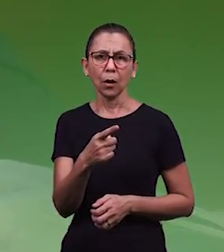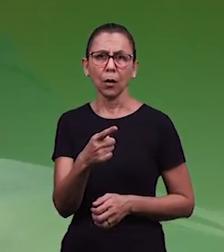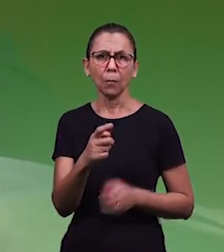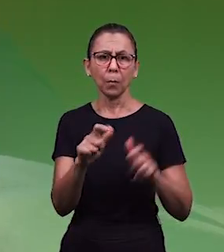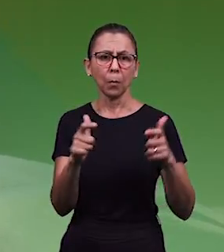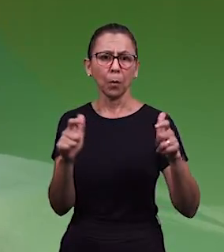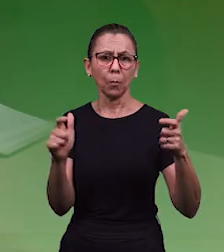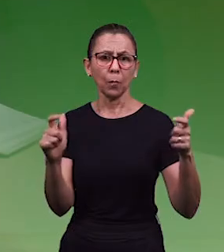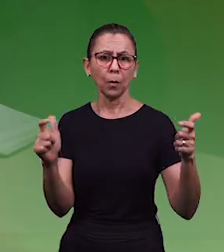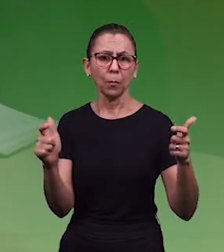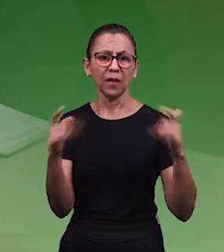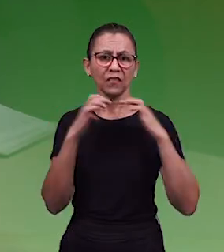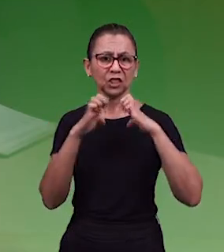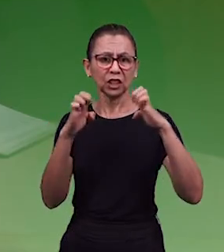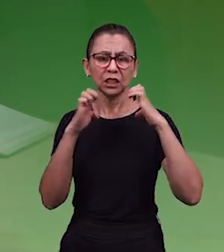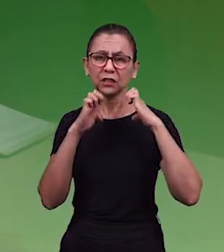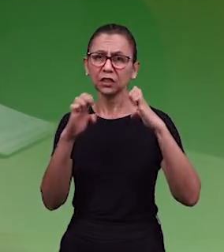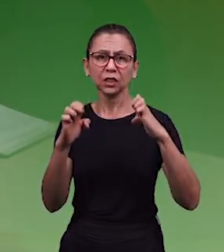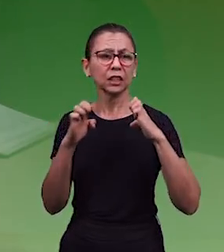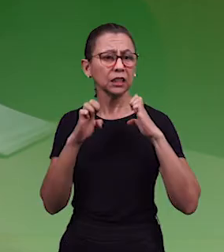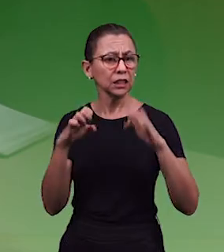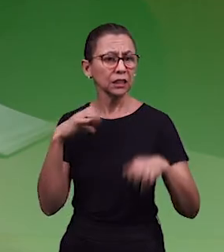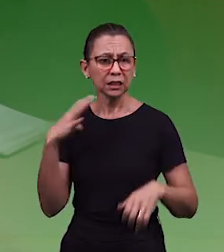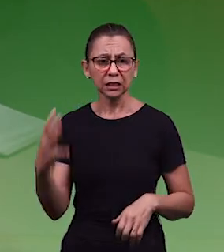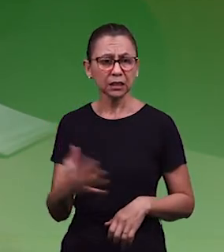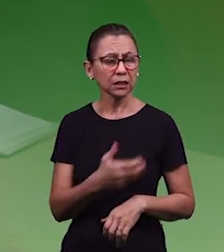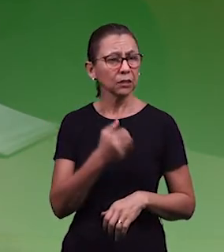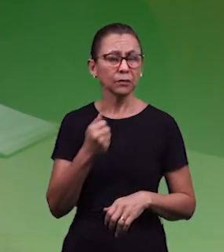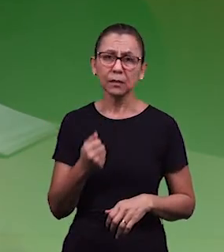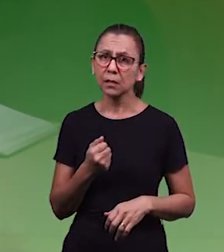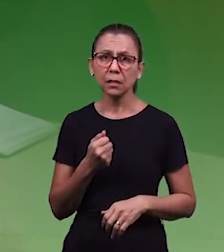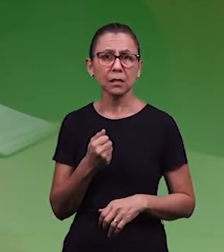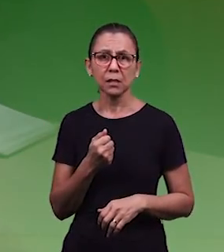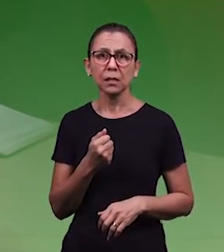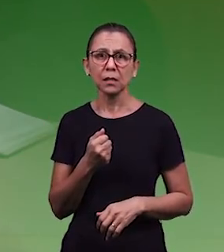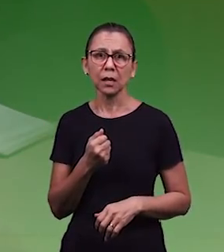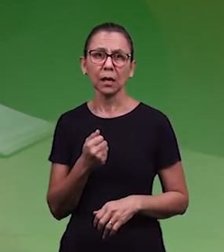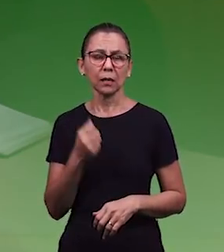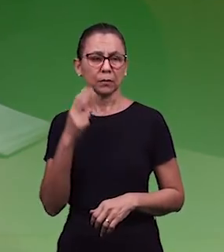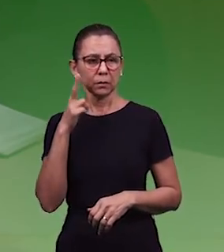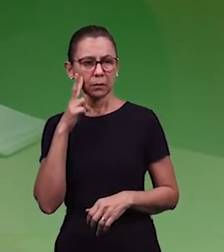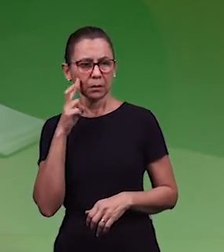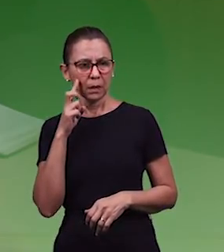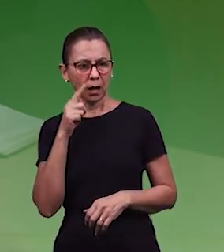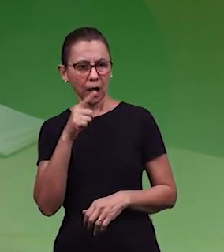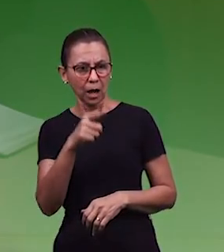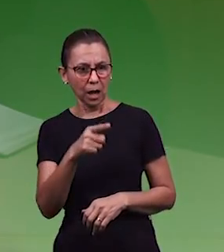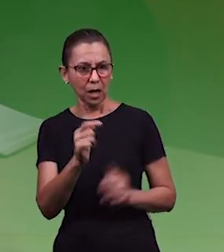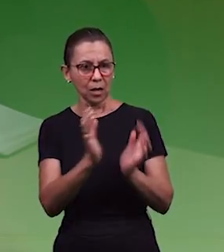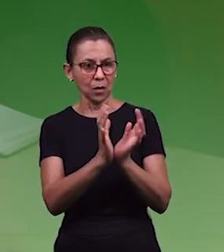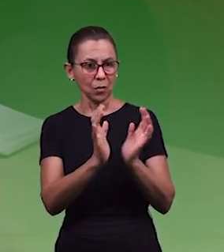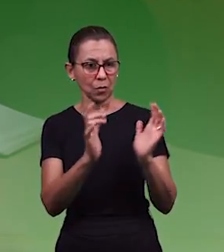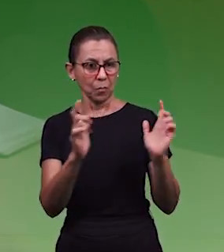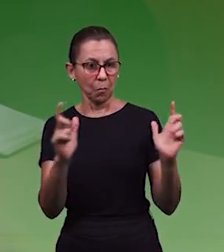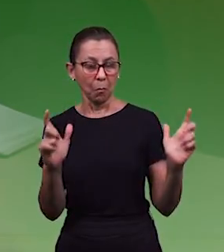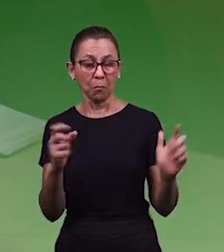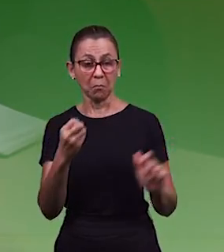ser uma oportunidade para aquele obreiro viver a experiência de estar junto da ovelha, cuidando da ovelha. Exatamente.